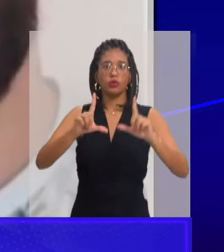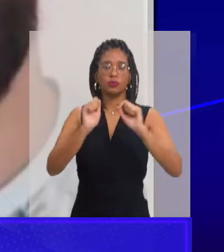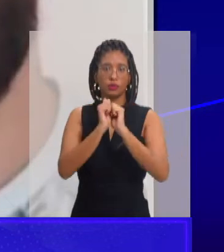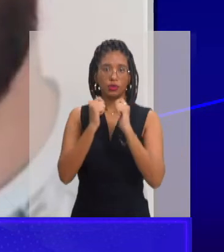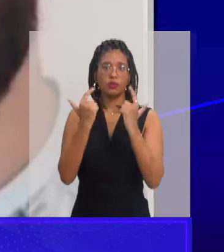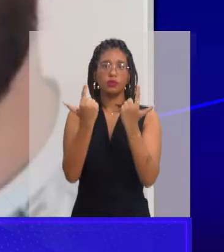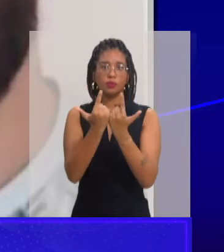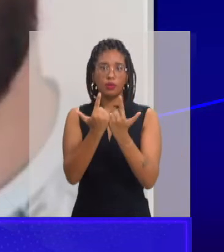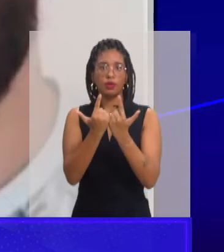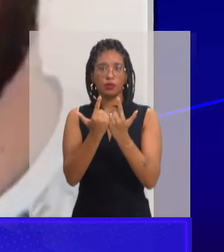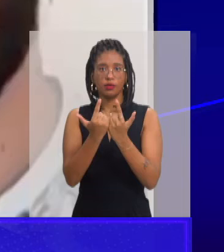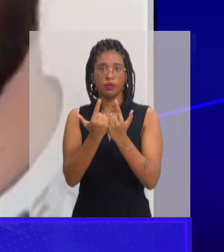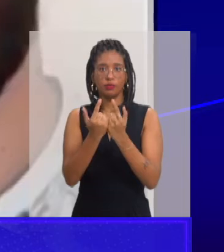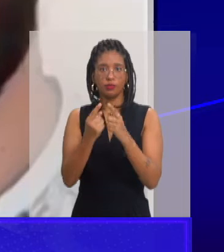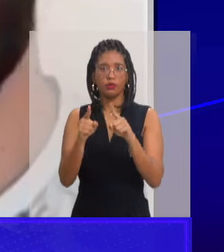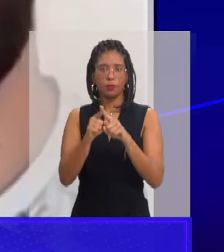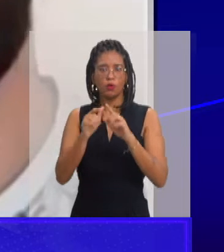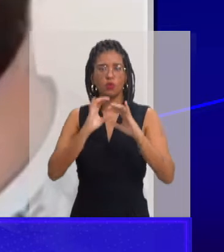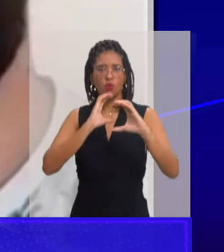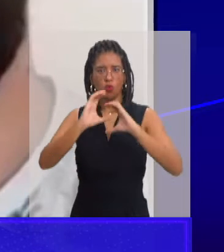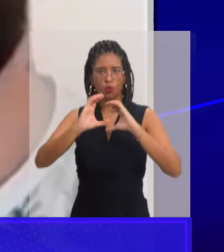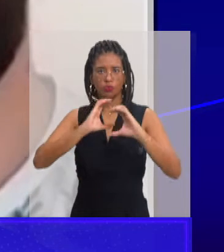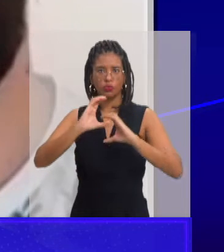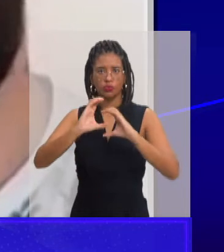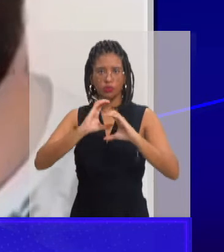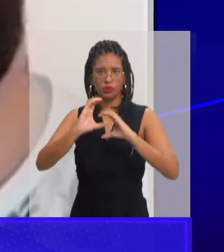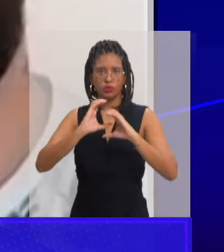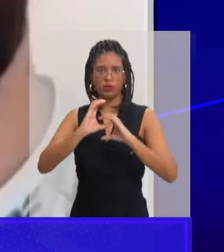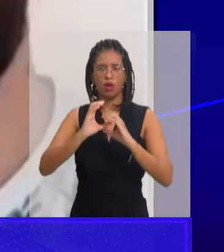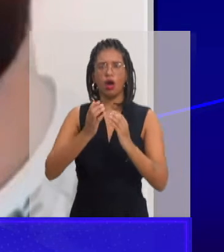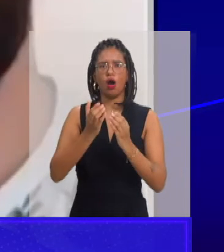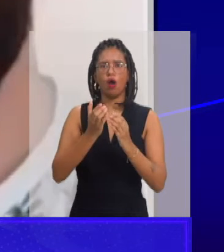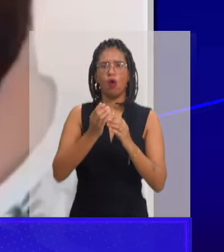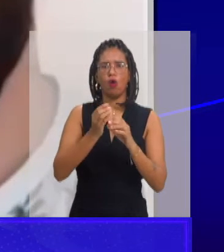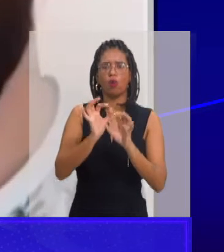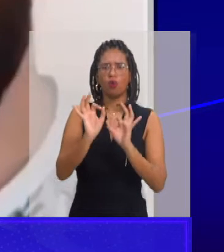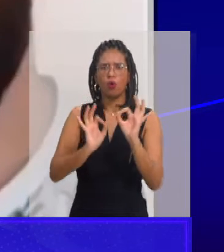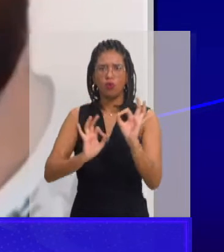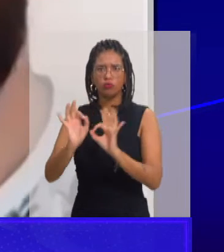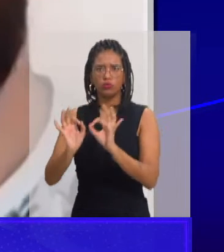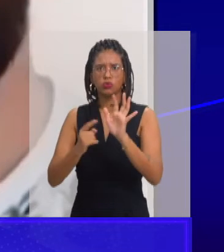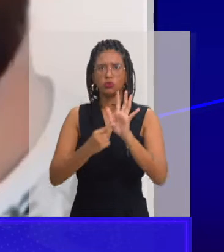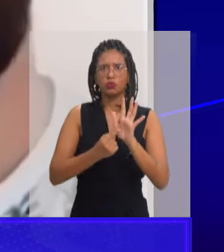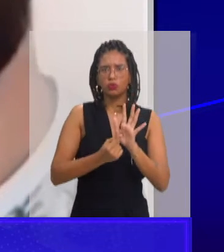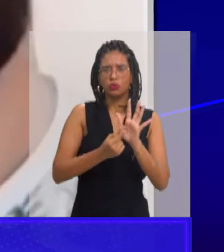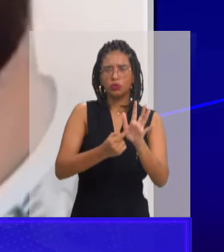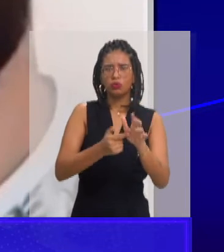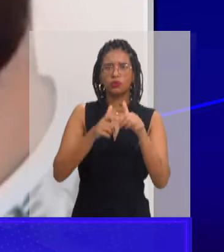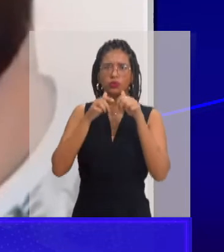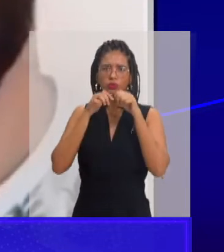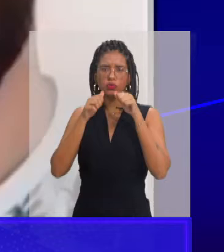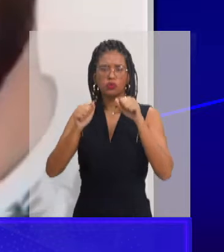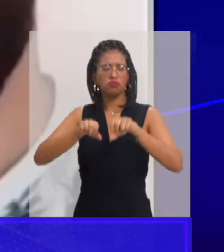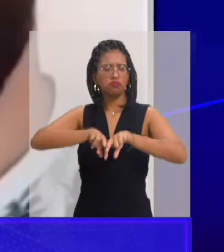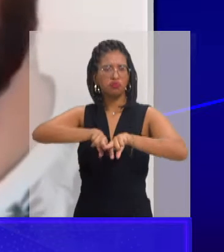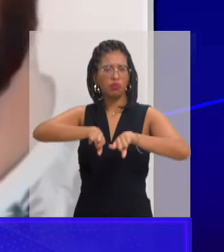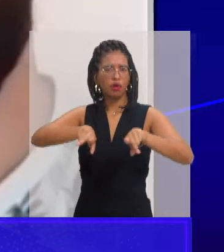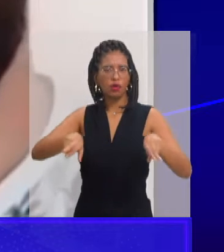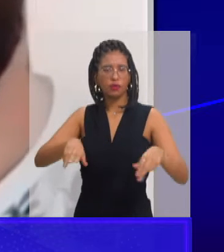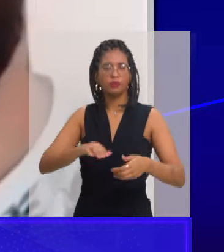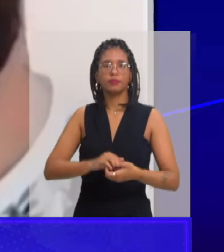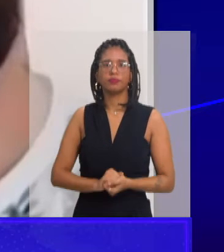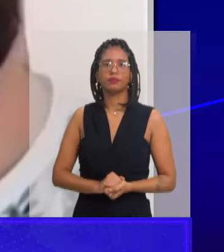Teodoro, né? Como um colaborador da TV Assembleia, em algumas áreas da comunicação, produção,